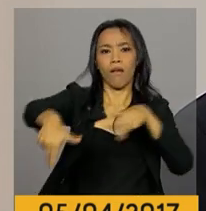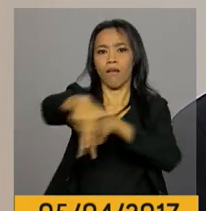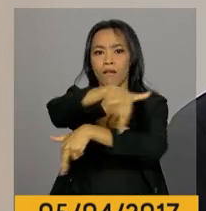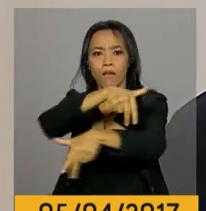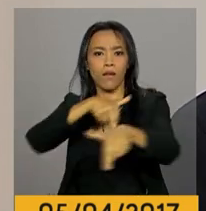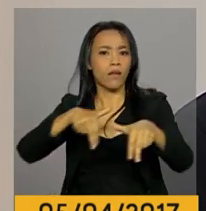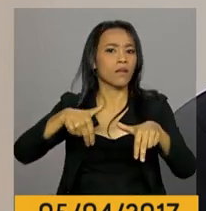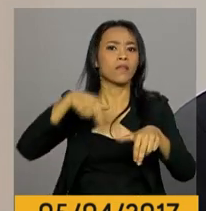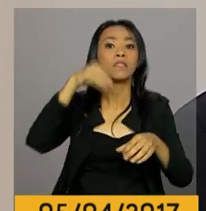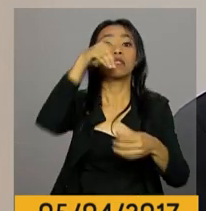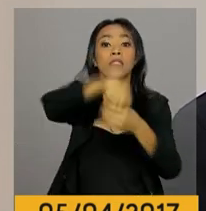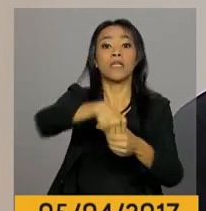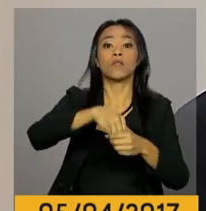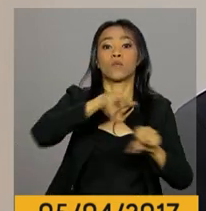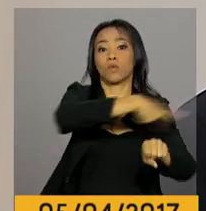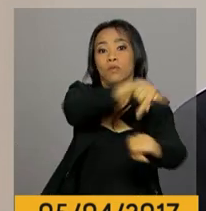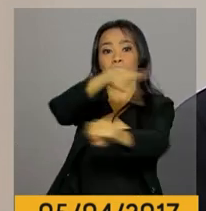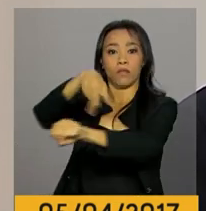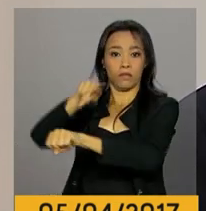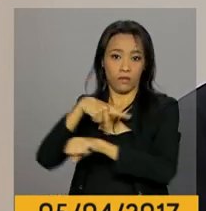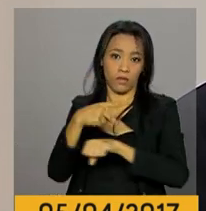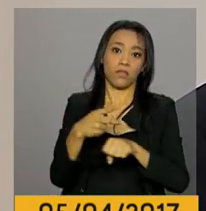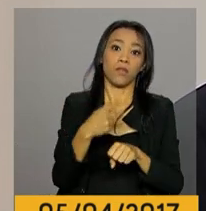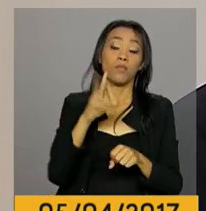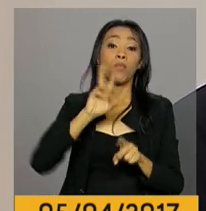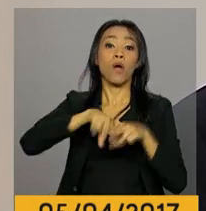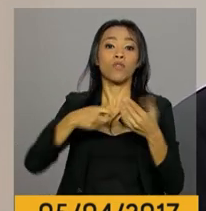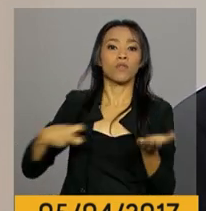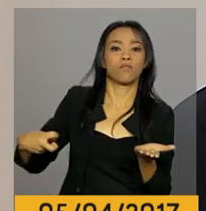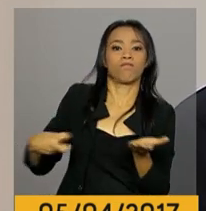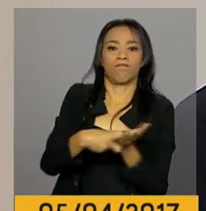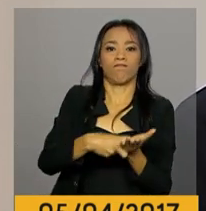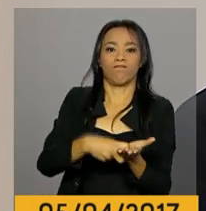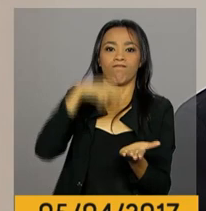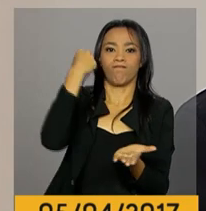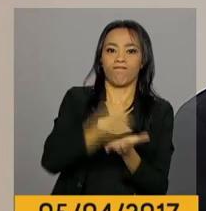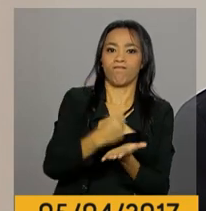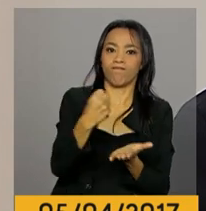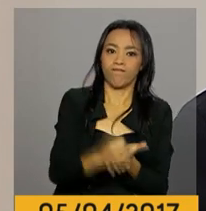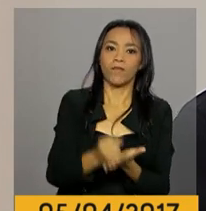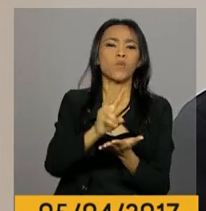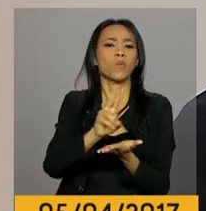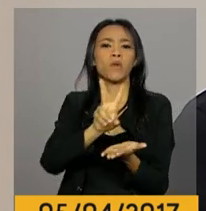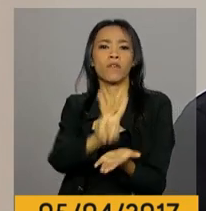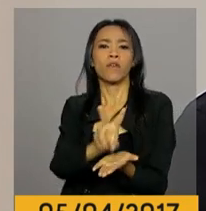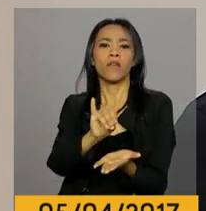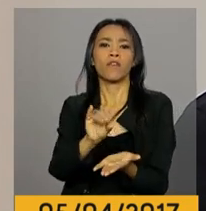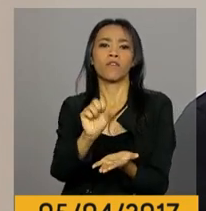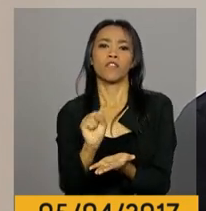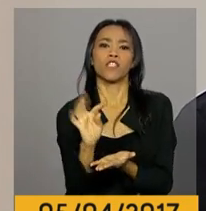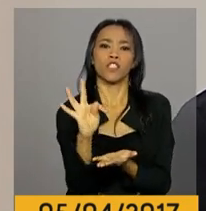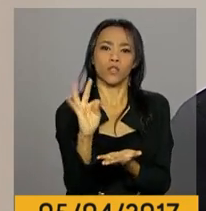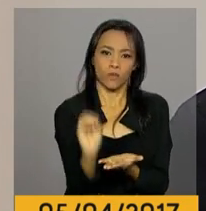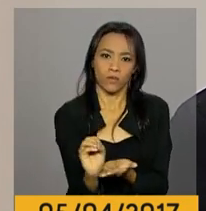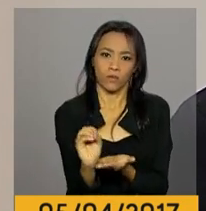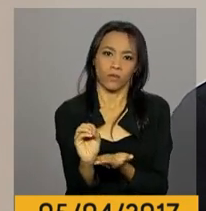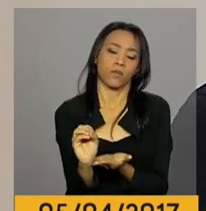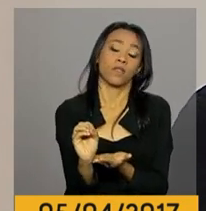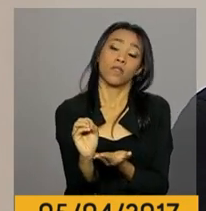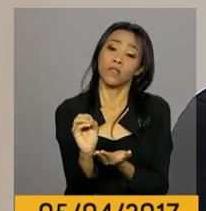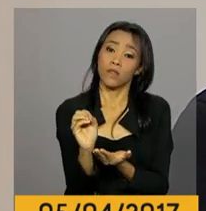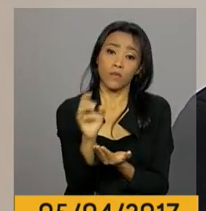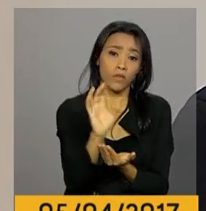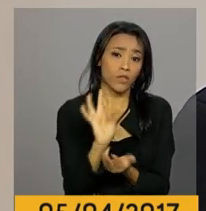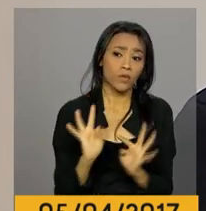facilitação dos vistos que nós estamos assinando né e e também nós esperamos que todos sejam